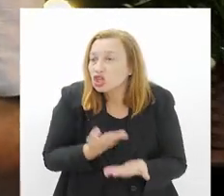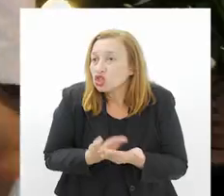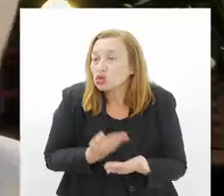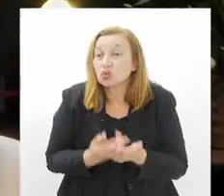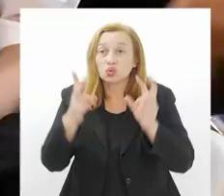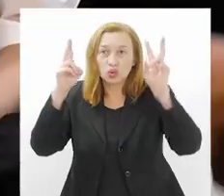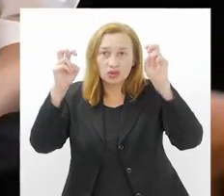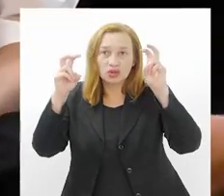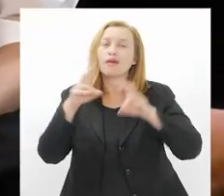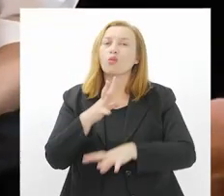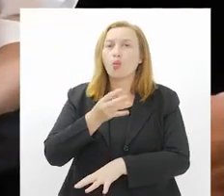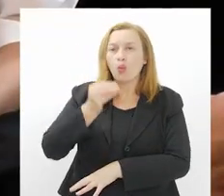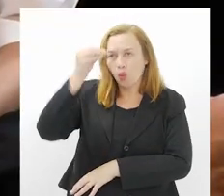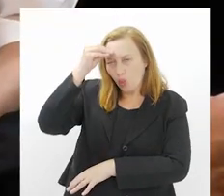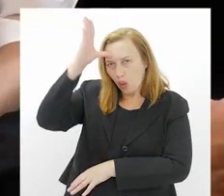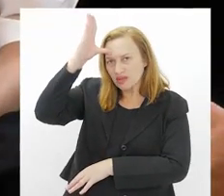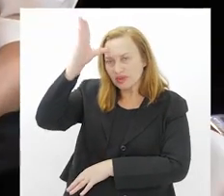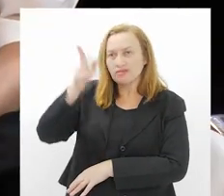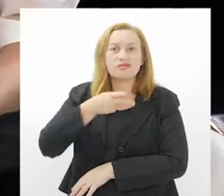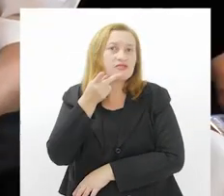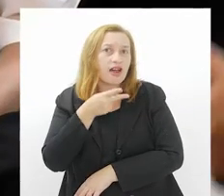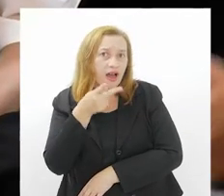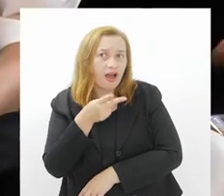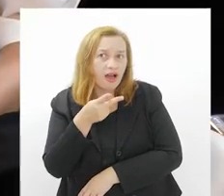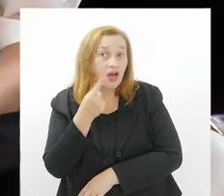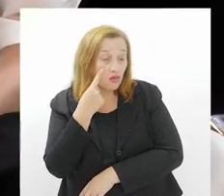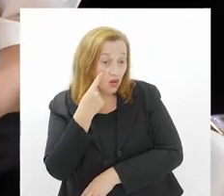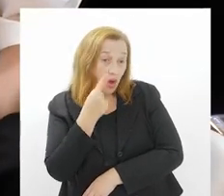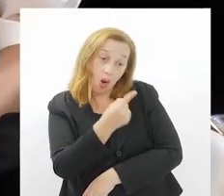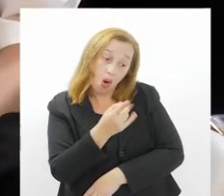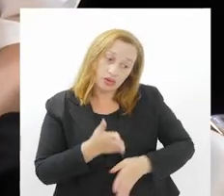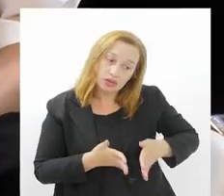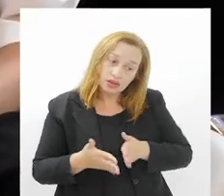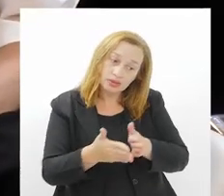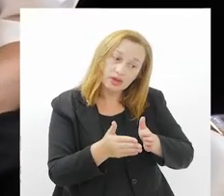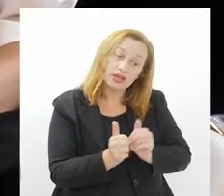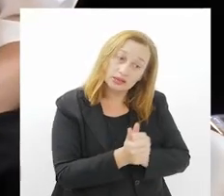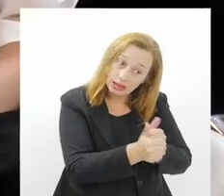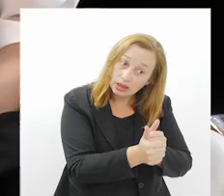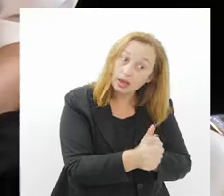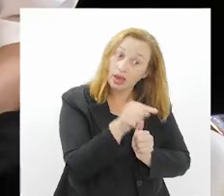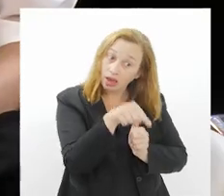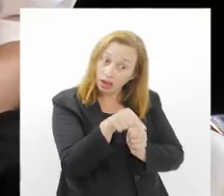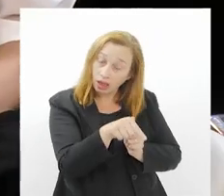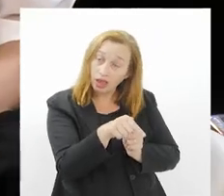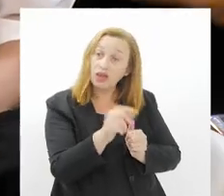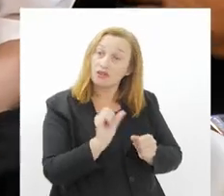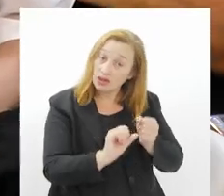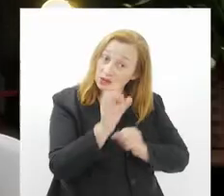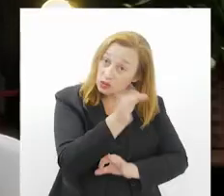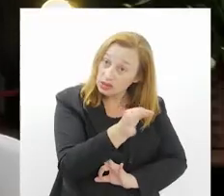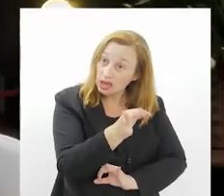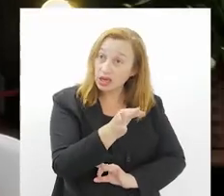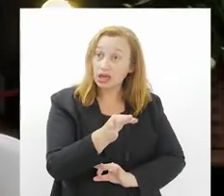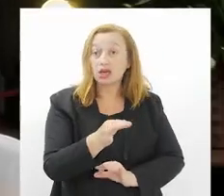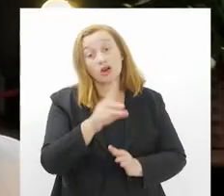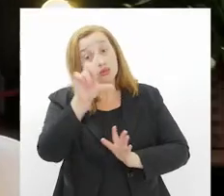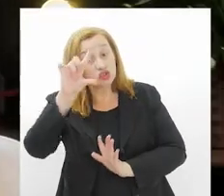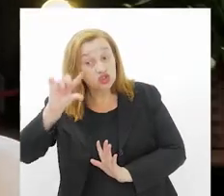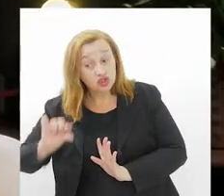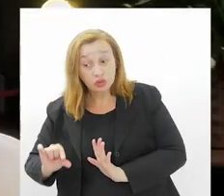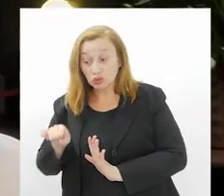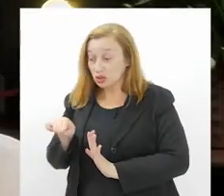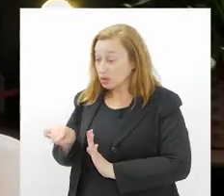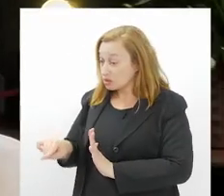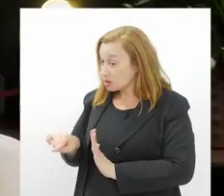debatendo. Vocês é que estudam a matéria, vocês é que têm o conhecimento de dizer, olha, tem que seguir nesse rumo, é assim